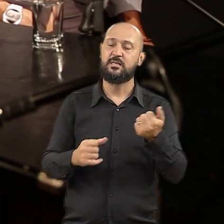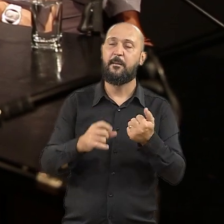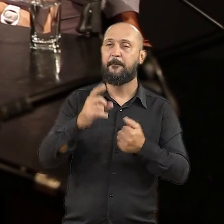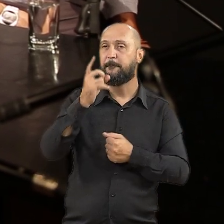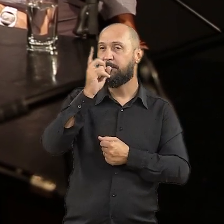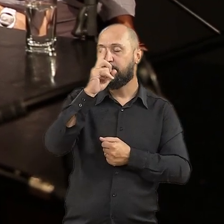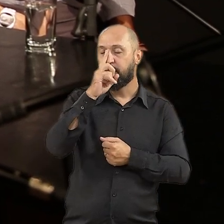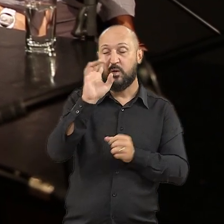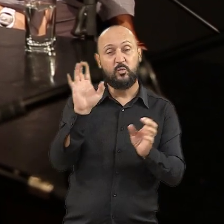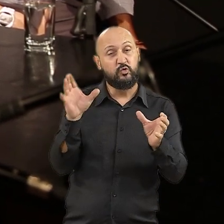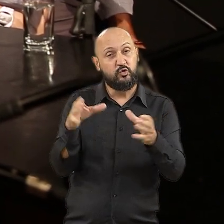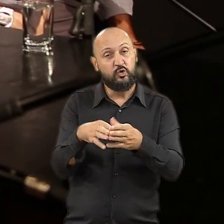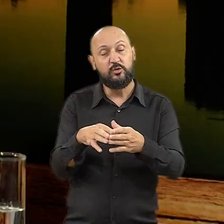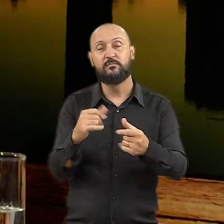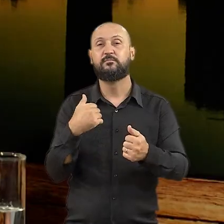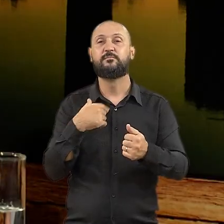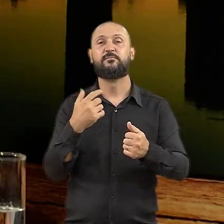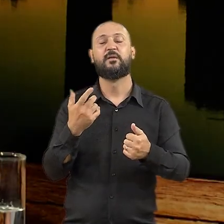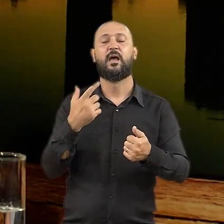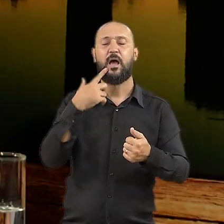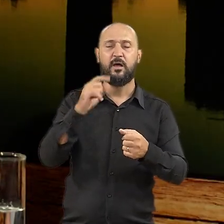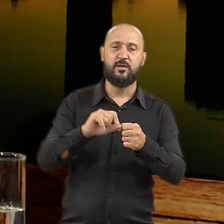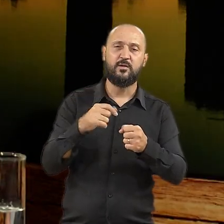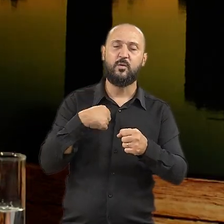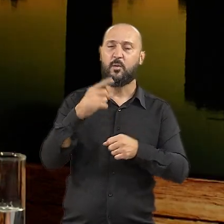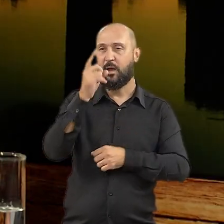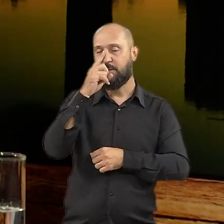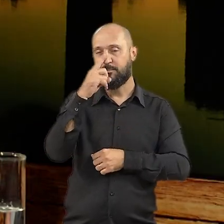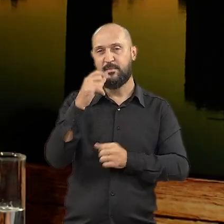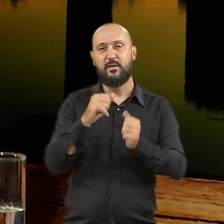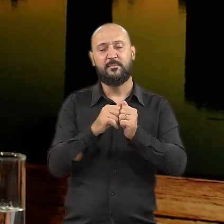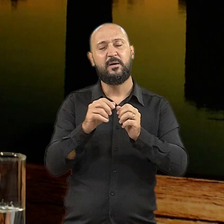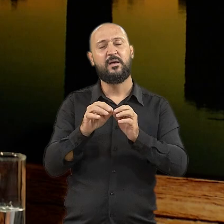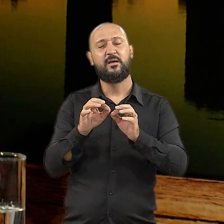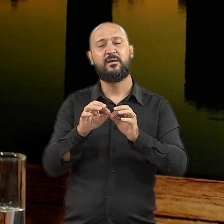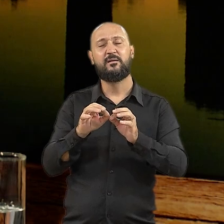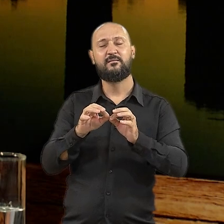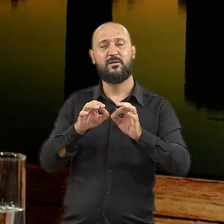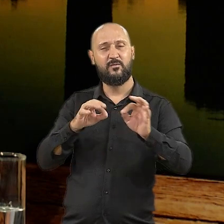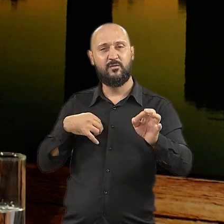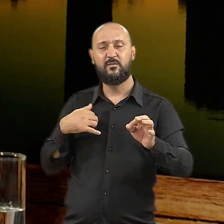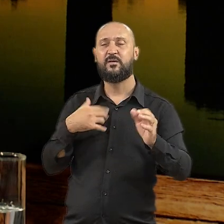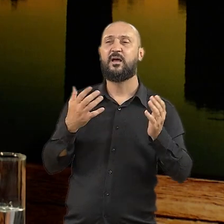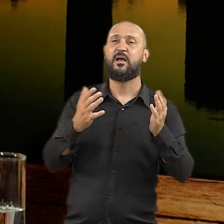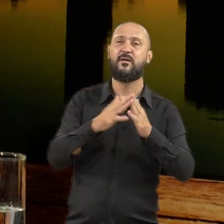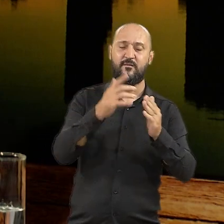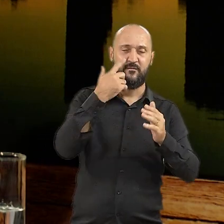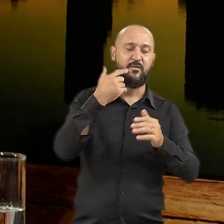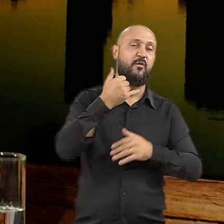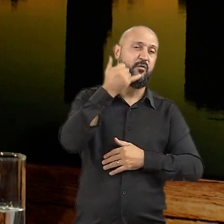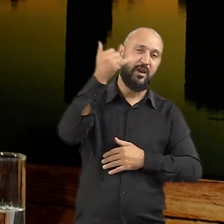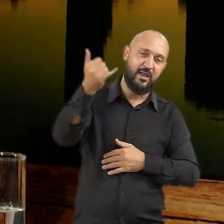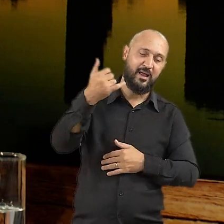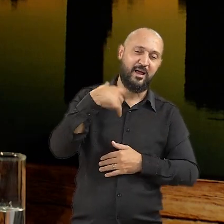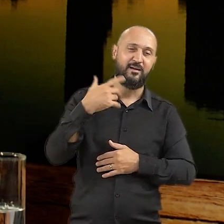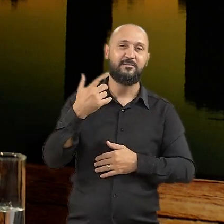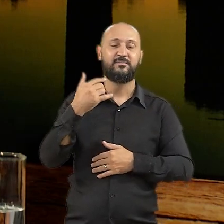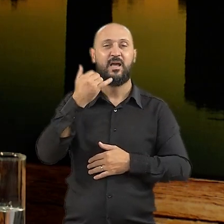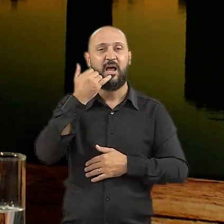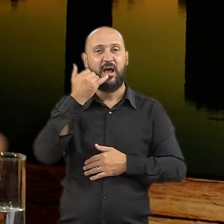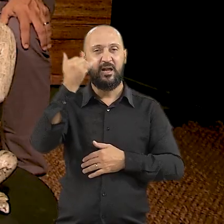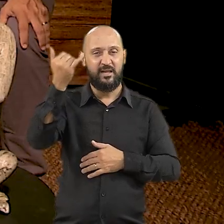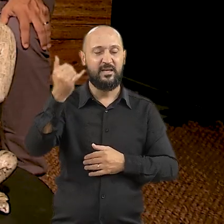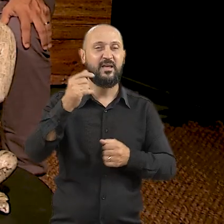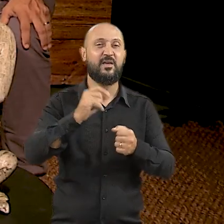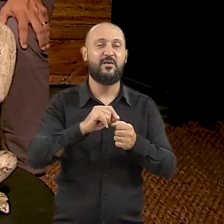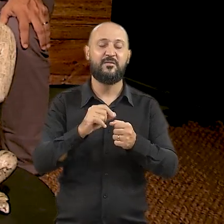as nossas mães com esse grupo. Aí saímos rodando. Eu, como minha mãe estava longe, falei, vamos lá na minha casa que eu vou ligar para ela. E eu sei que eu